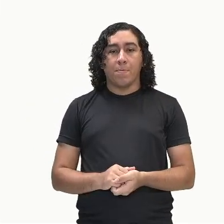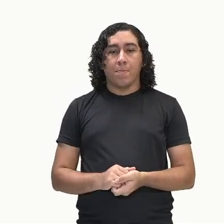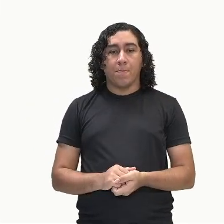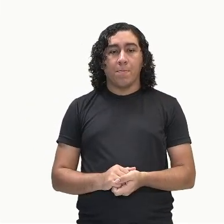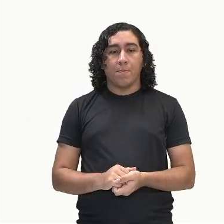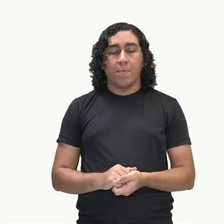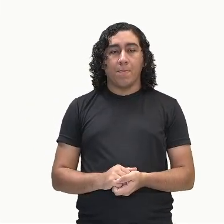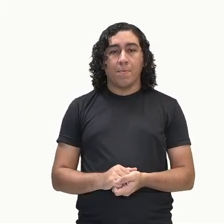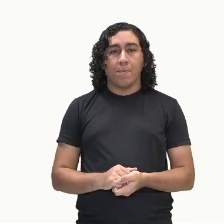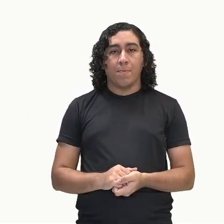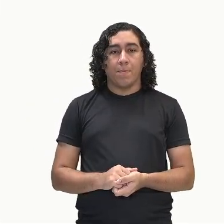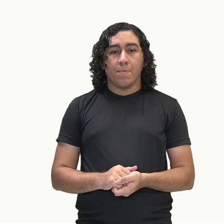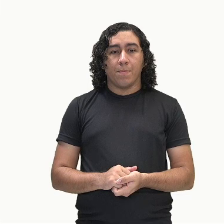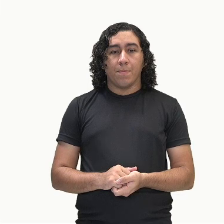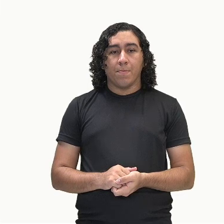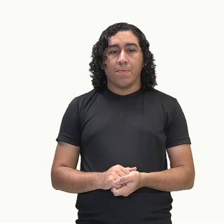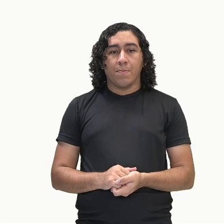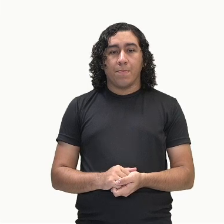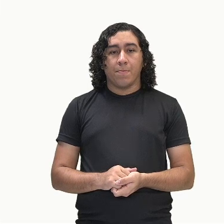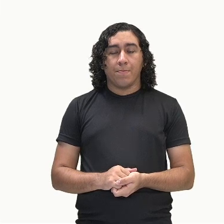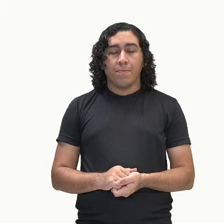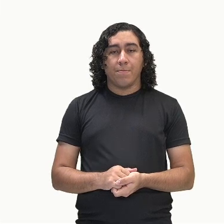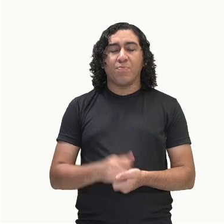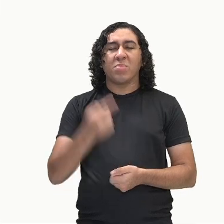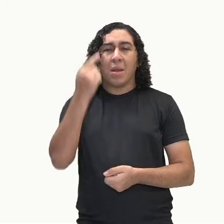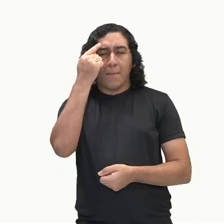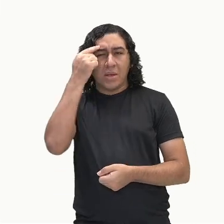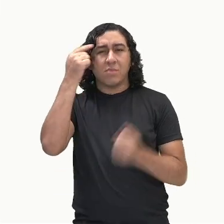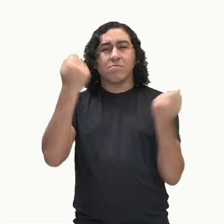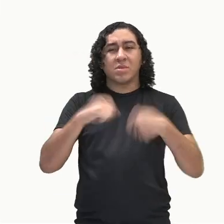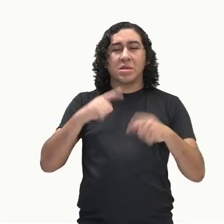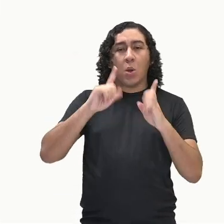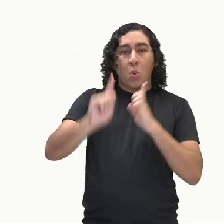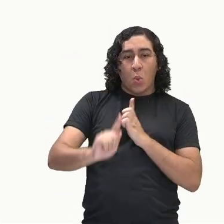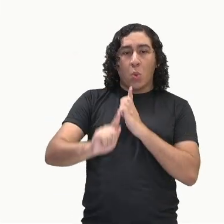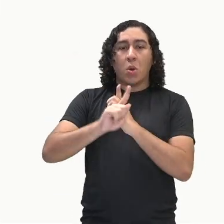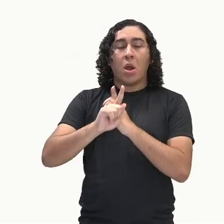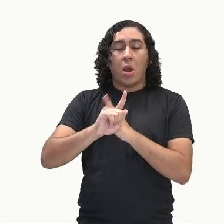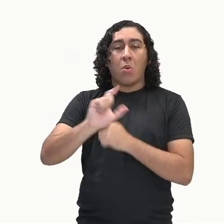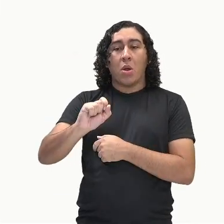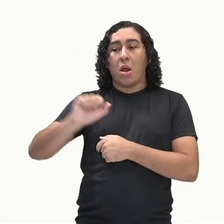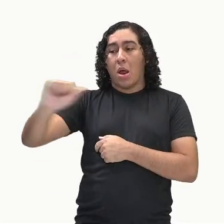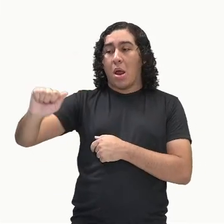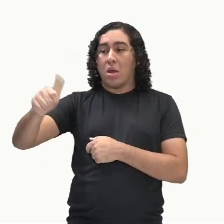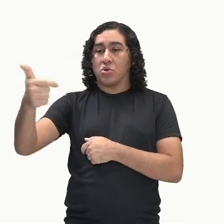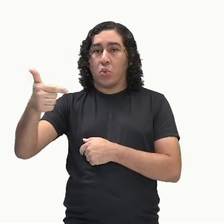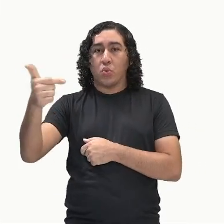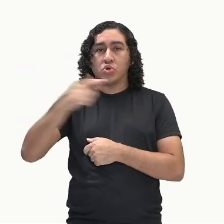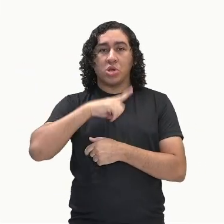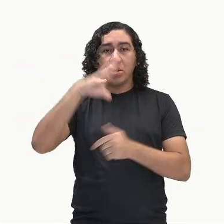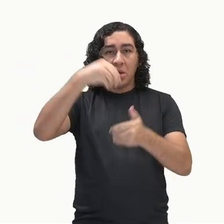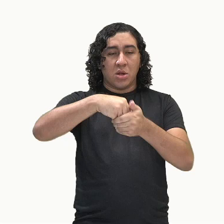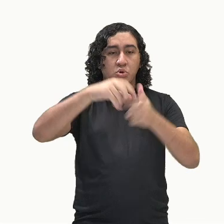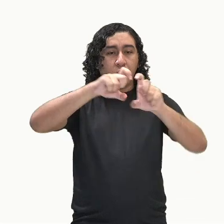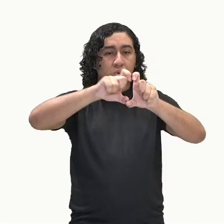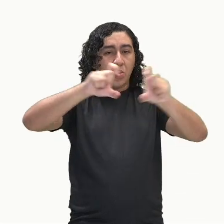que eu preciso encontrar o termo A2 de uma sequência numérica